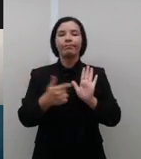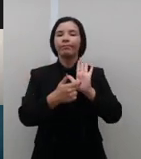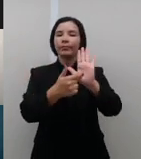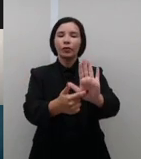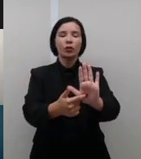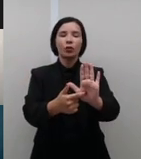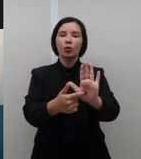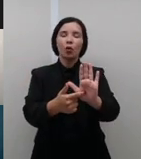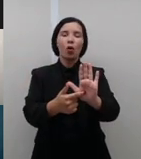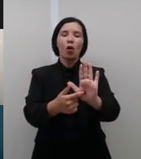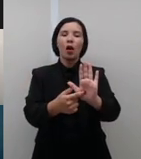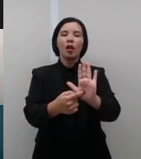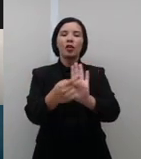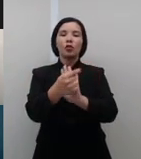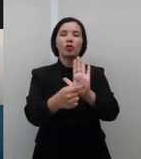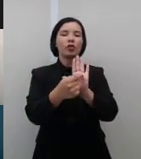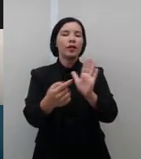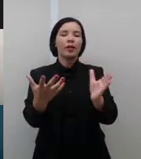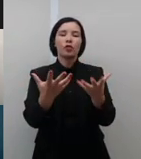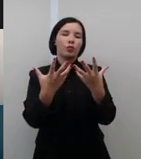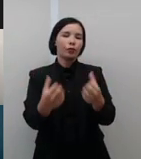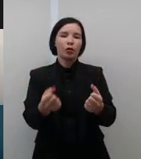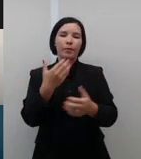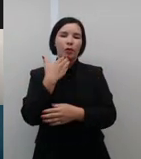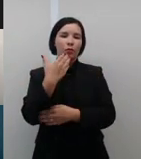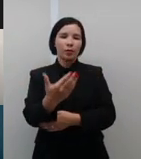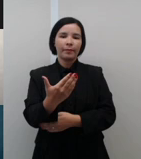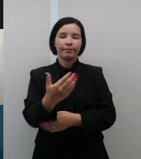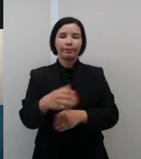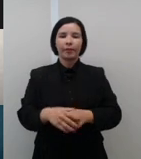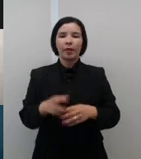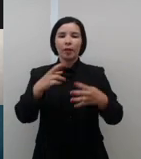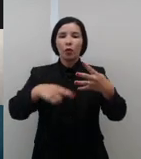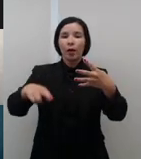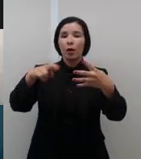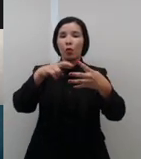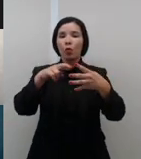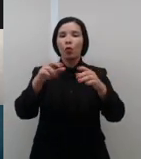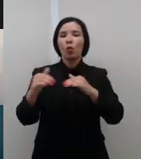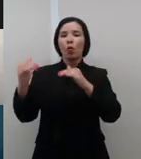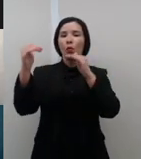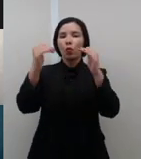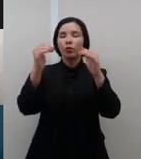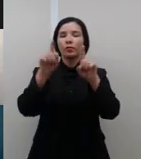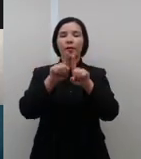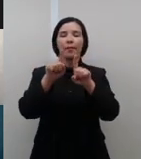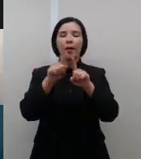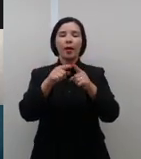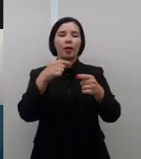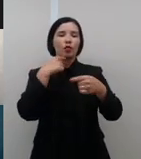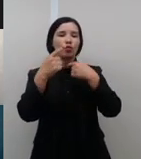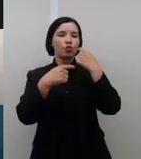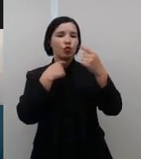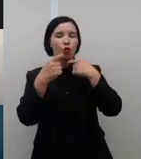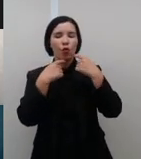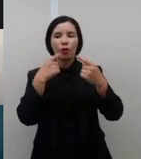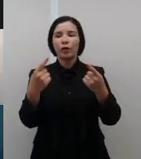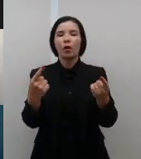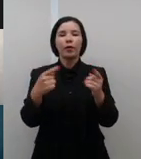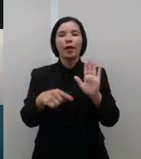pedido, não havendo nem mesmo nas razões de recurso ordinário questionamento acerca da possível nulidade do